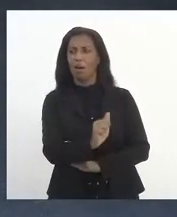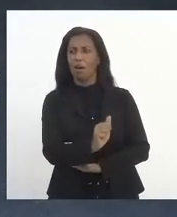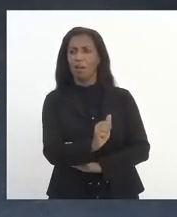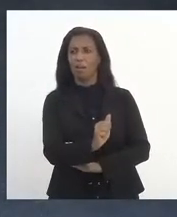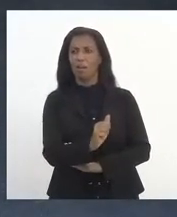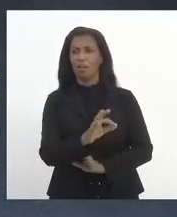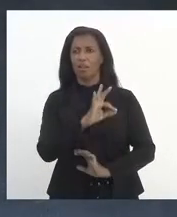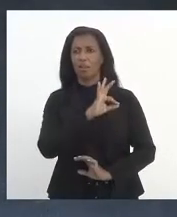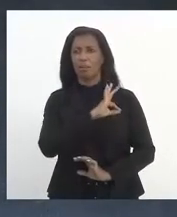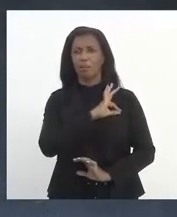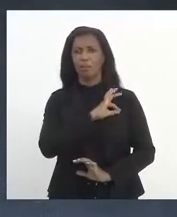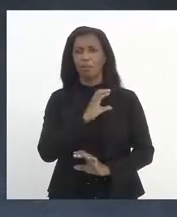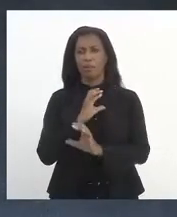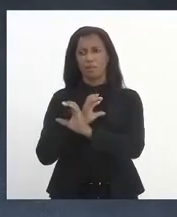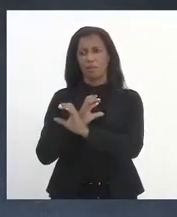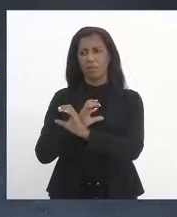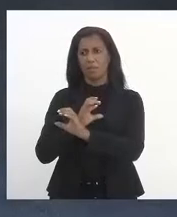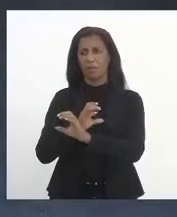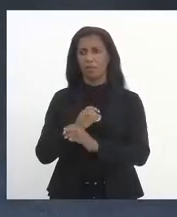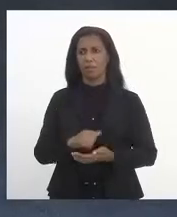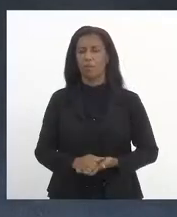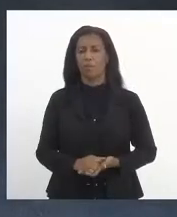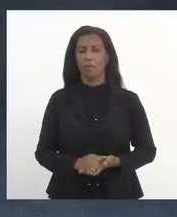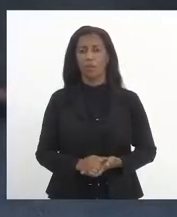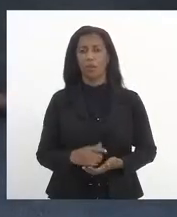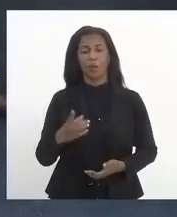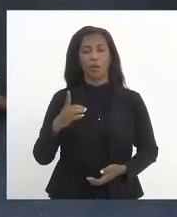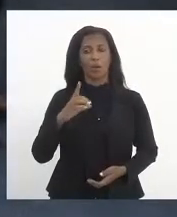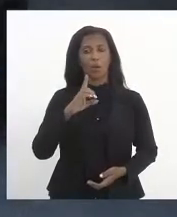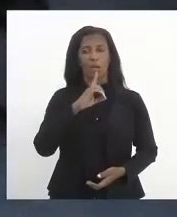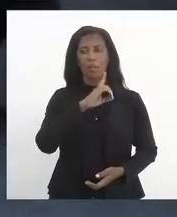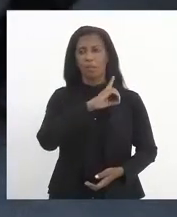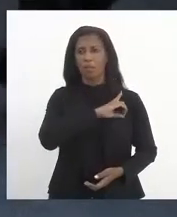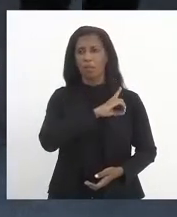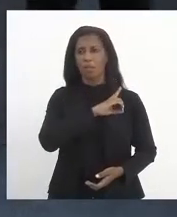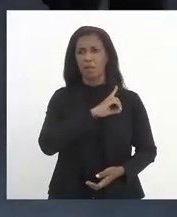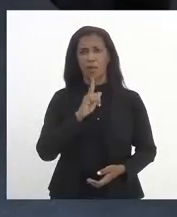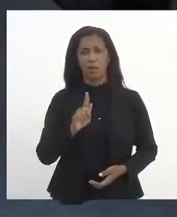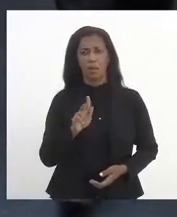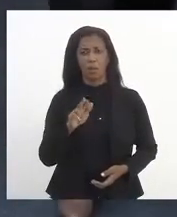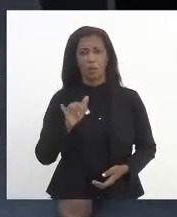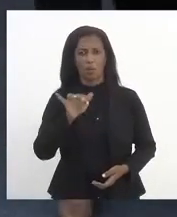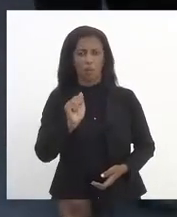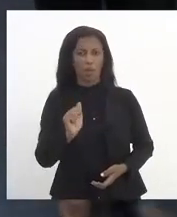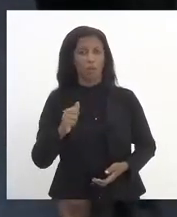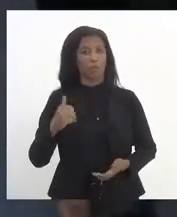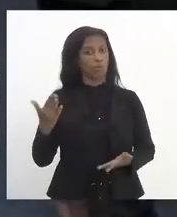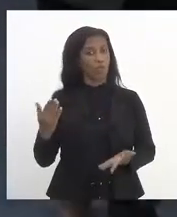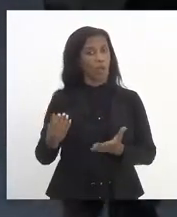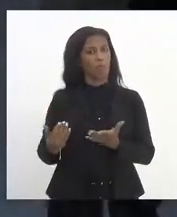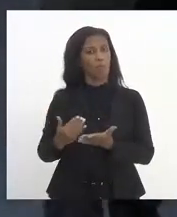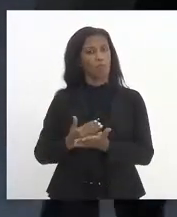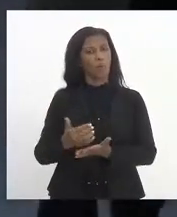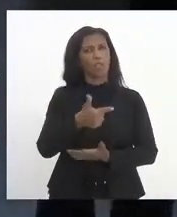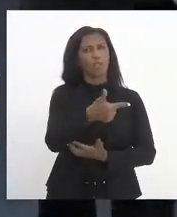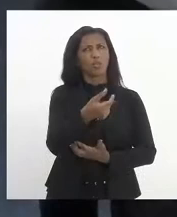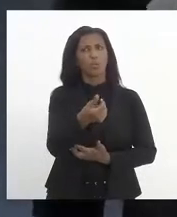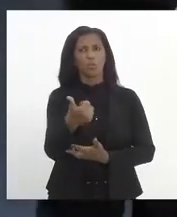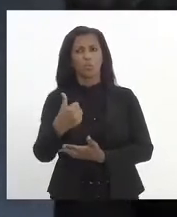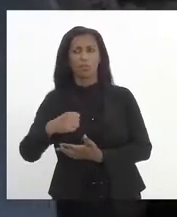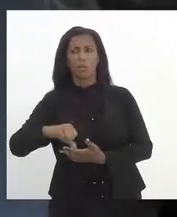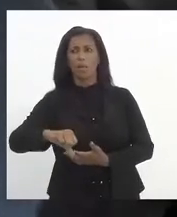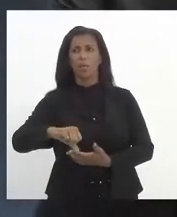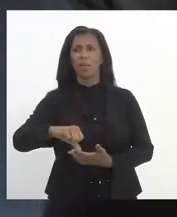Deputado Márcio Gualberto, que está conosco desde 2019, vai se lembrar que desde 2019